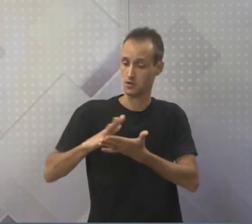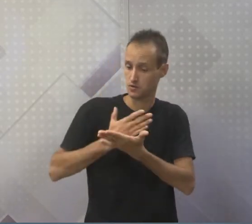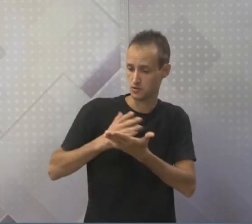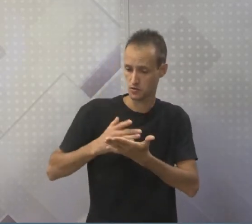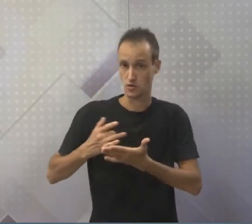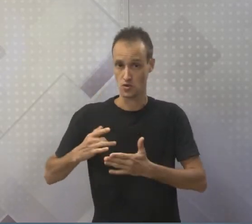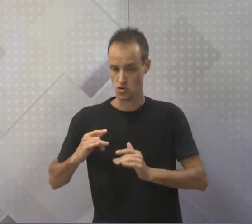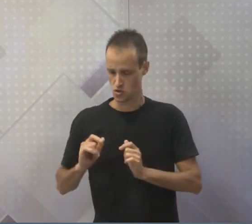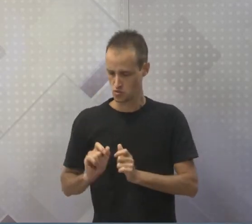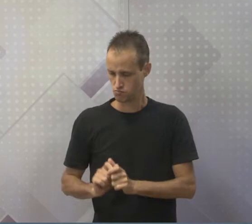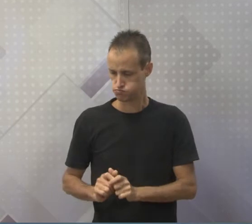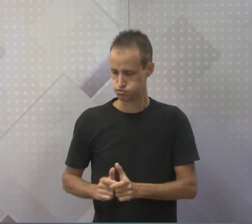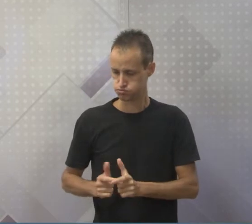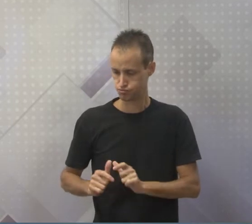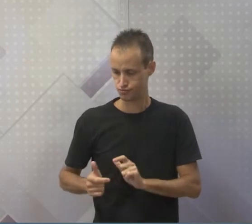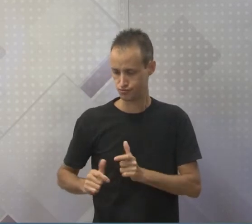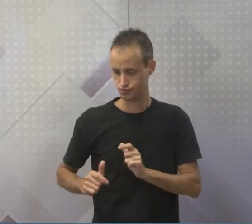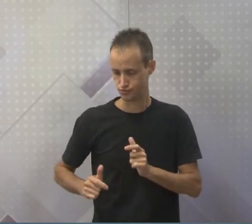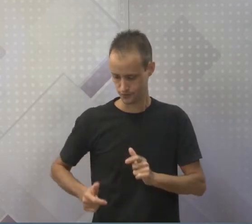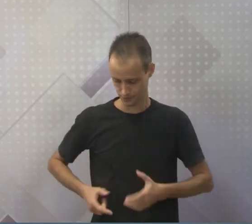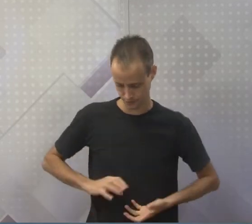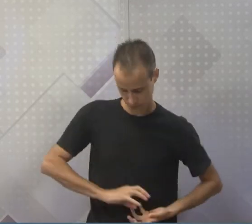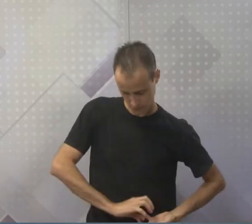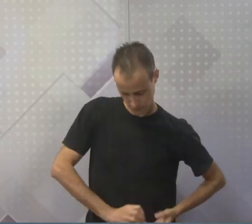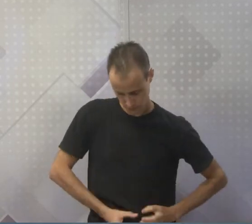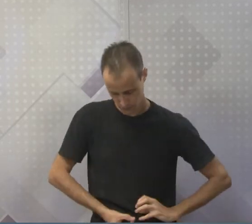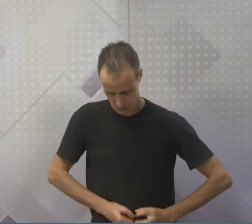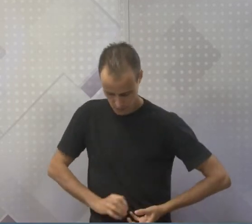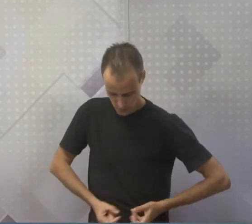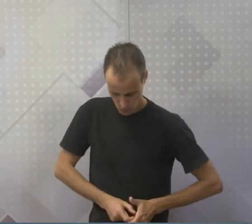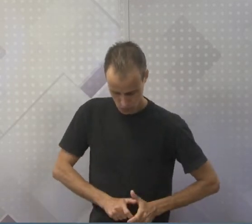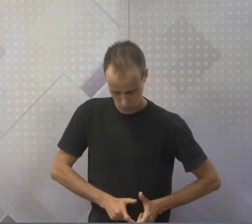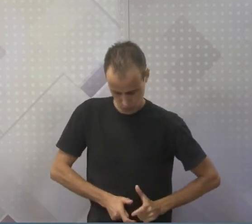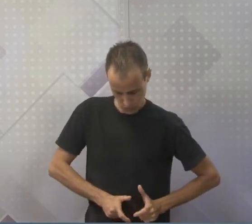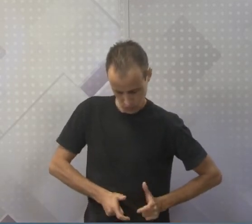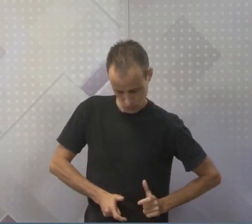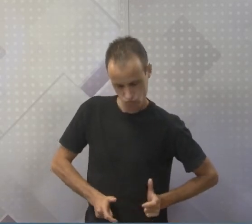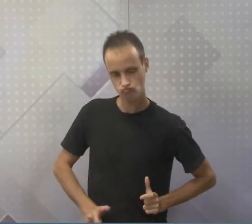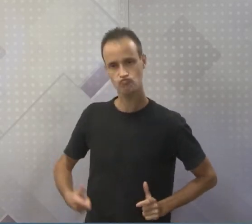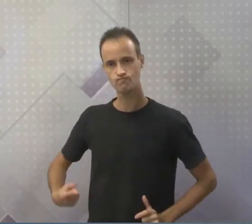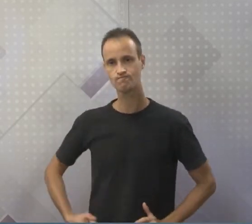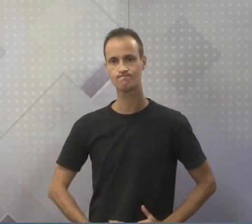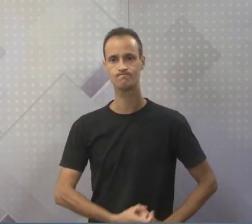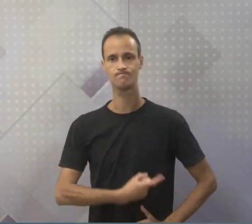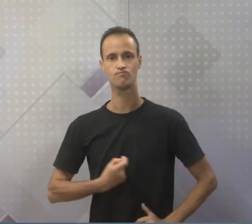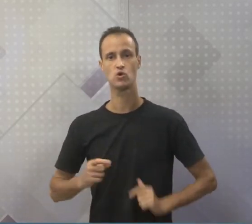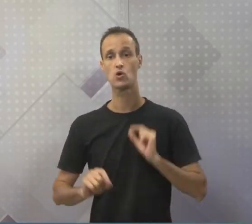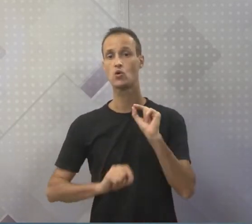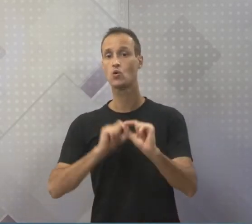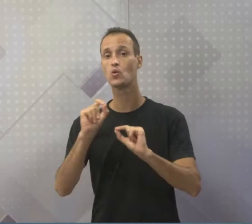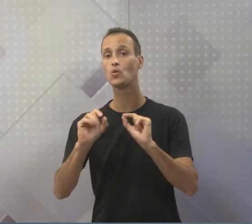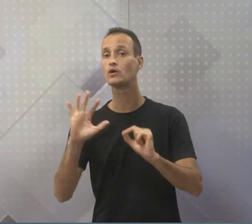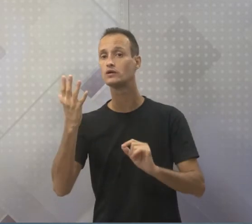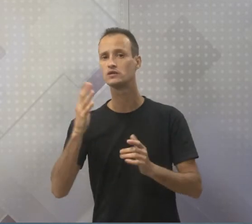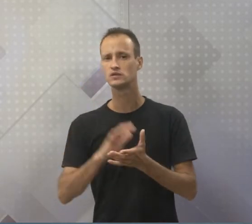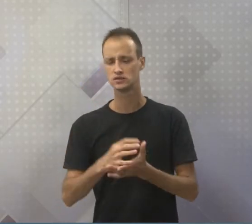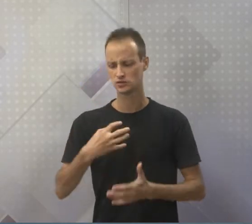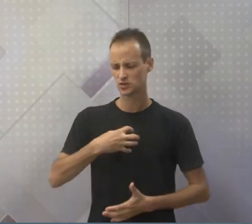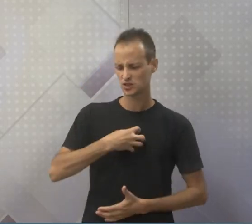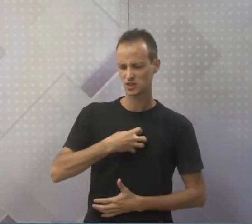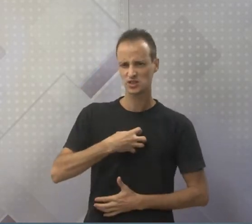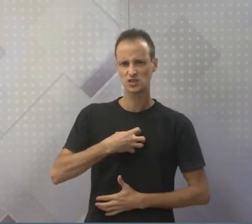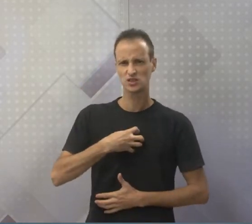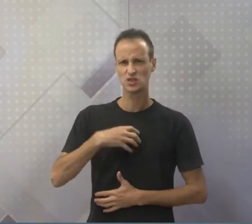se desenvolver no intestino e aí, meus caros, provocar um sintoma